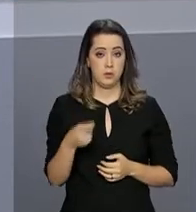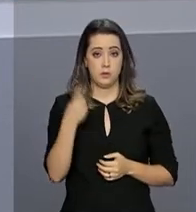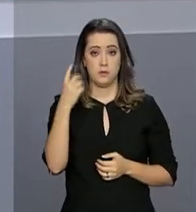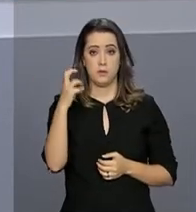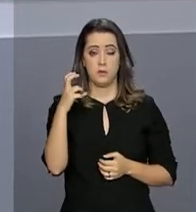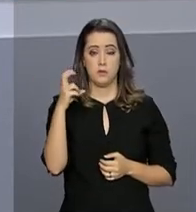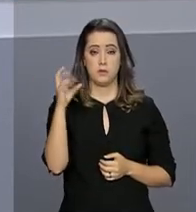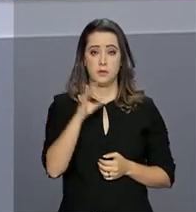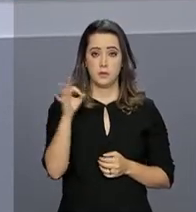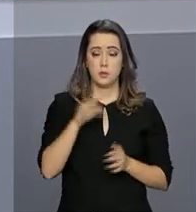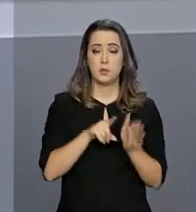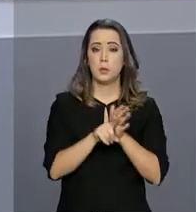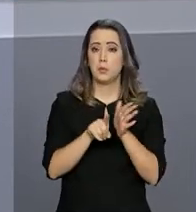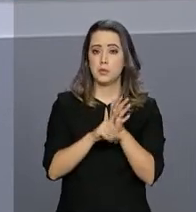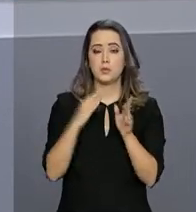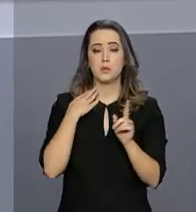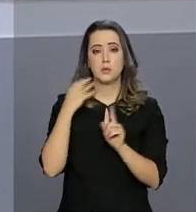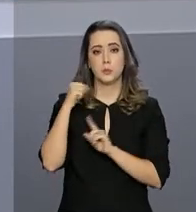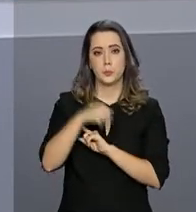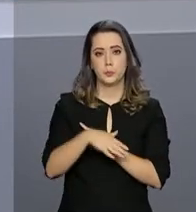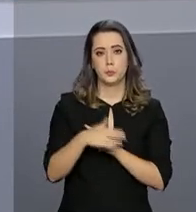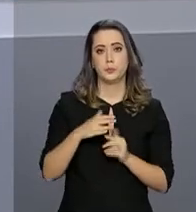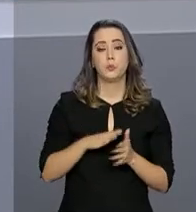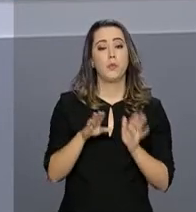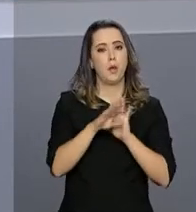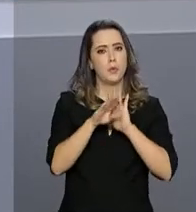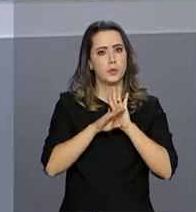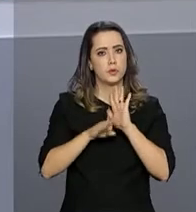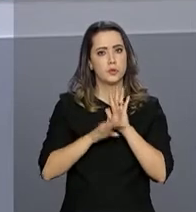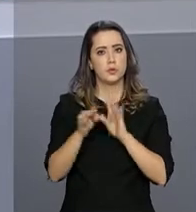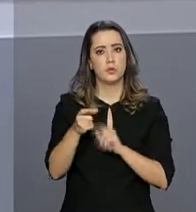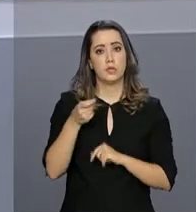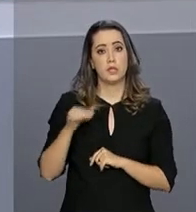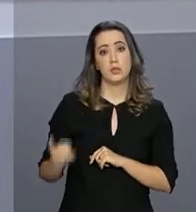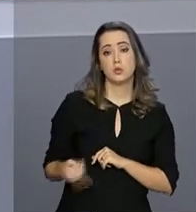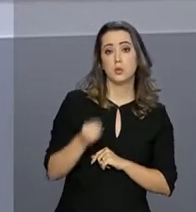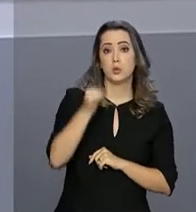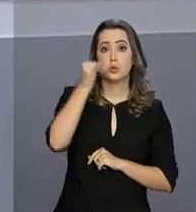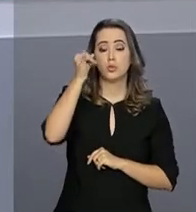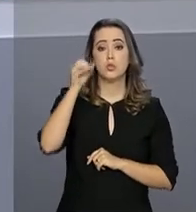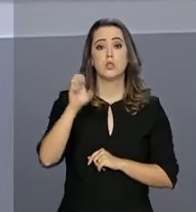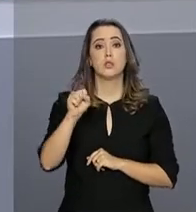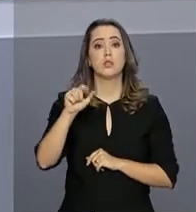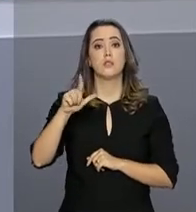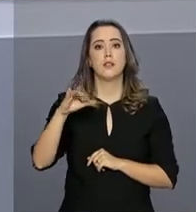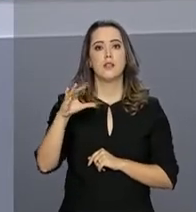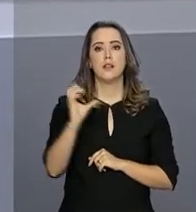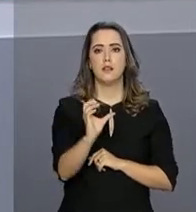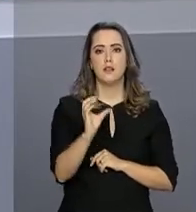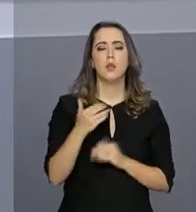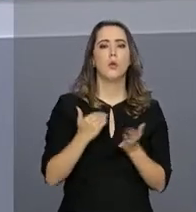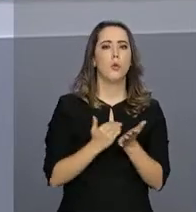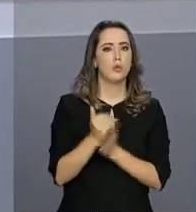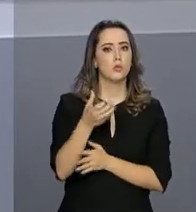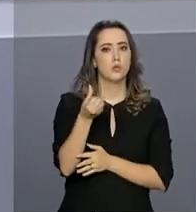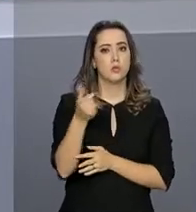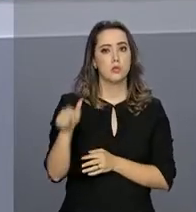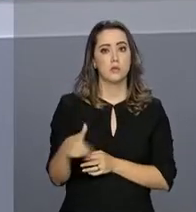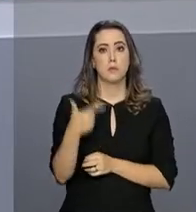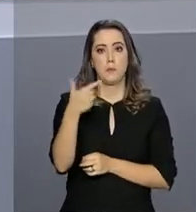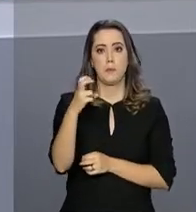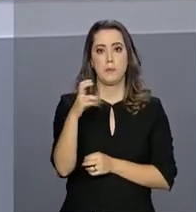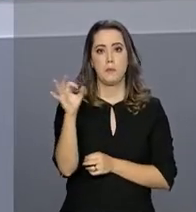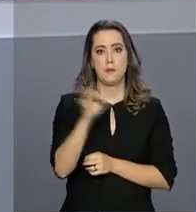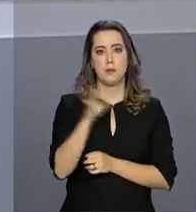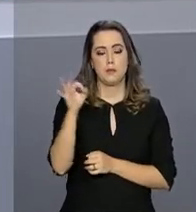focus divulgado hoje pelo banco central a projeção da taxa básica de juros a selic continua em 6,25 por